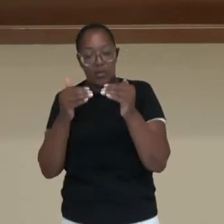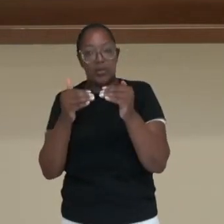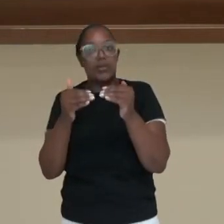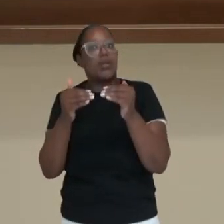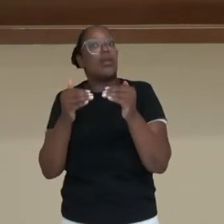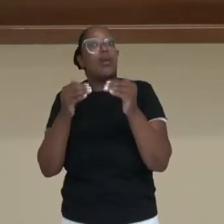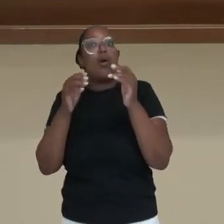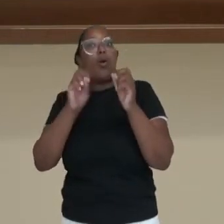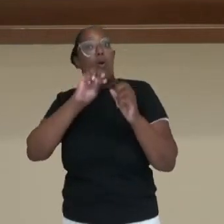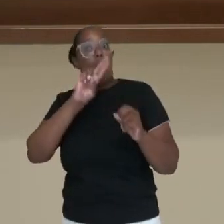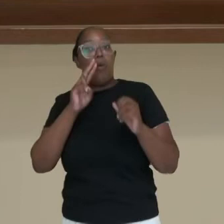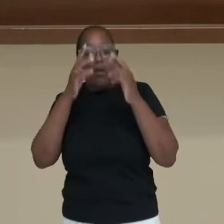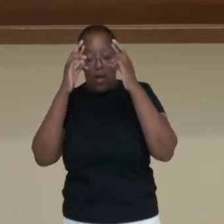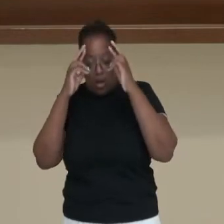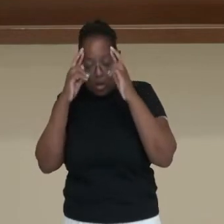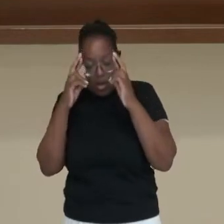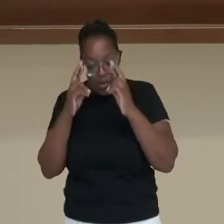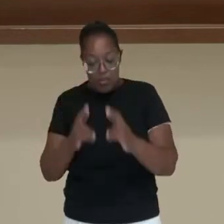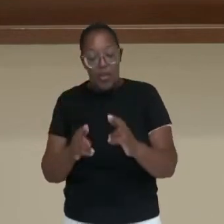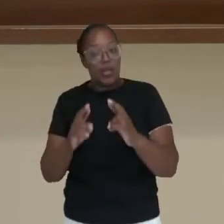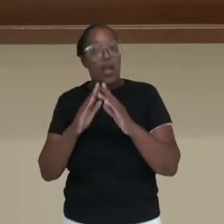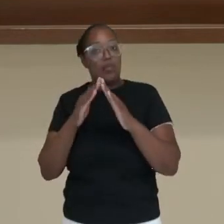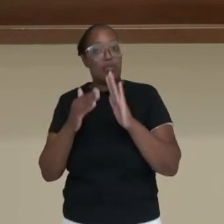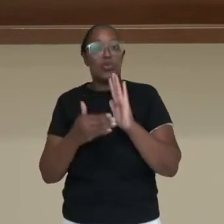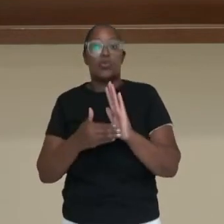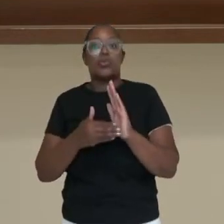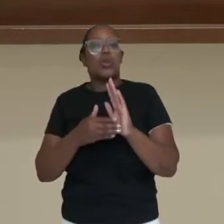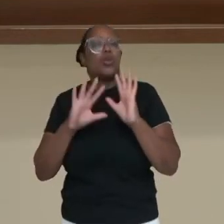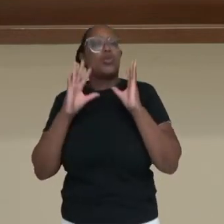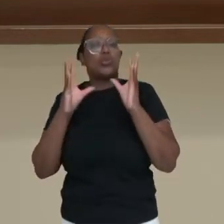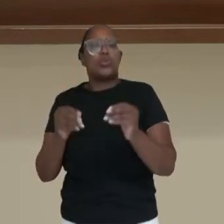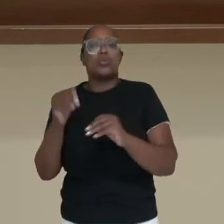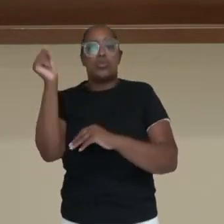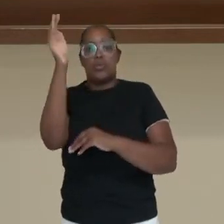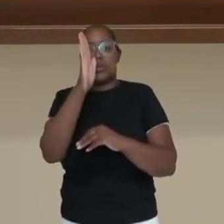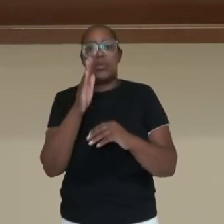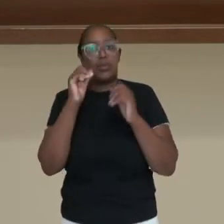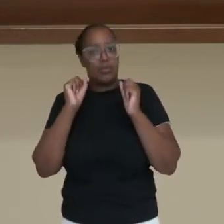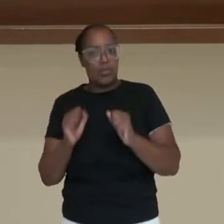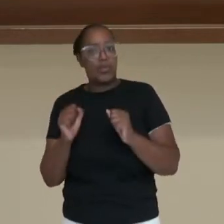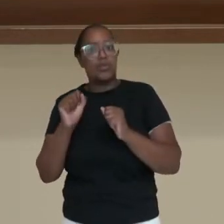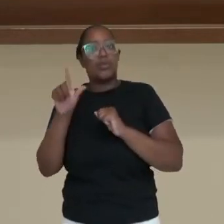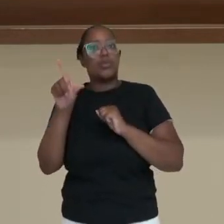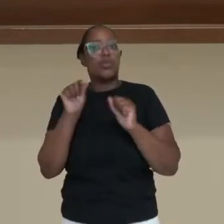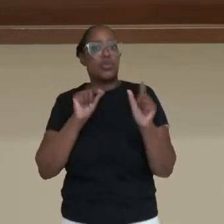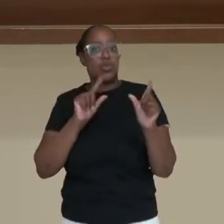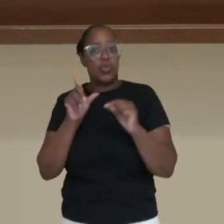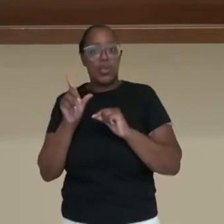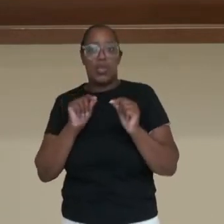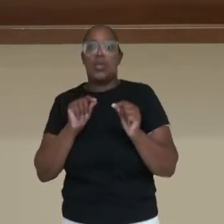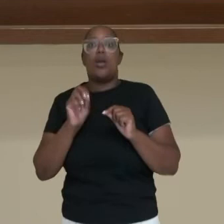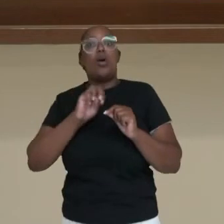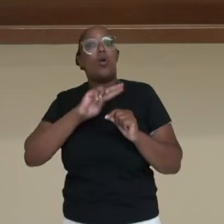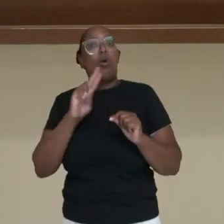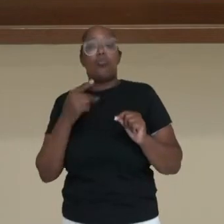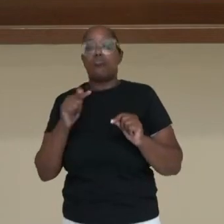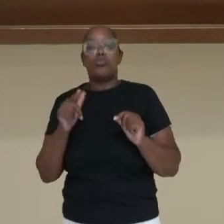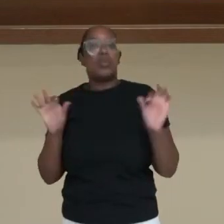respeito todas, né? E todo brasileiro pode escolher a que quiser. E como eu disse também, pode escolher não ter nenhuma.